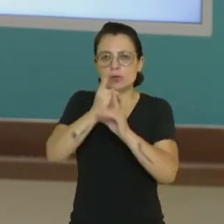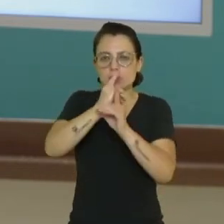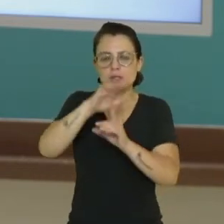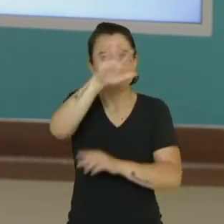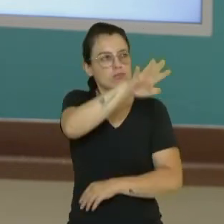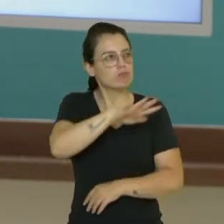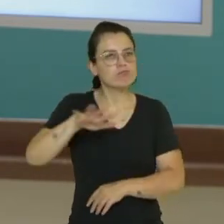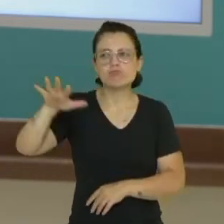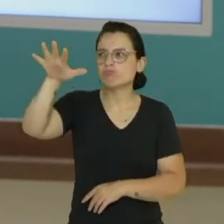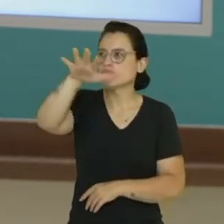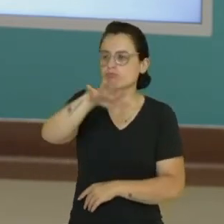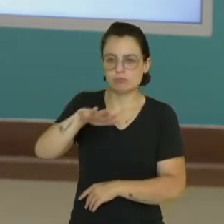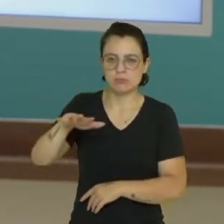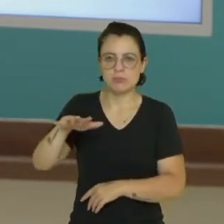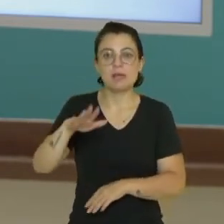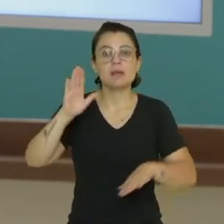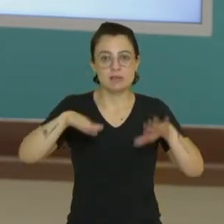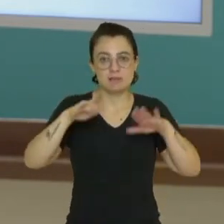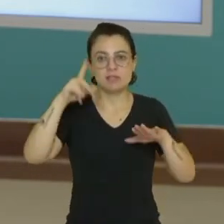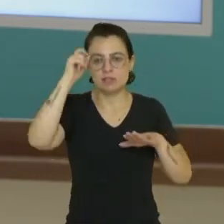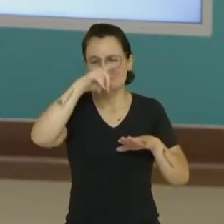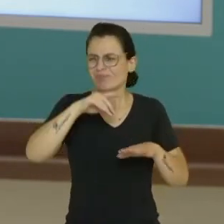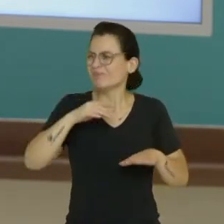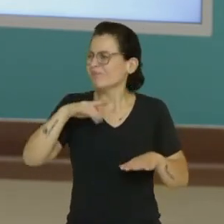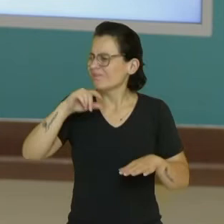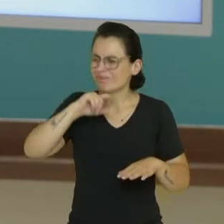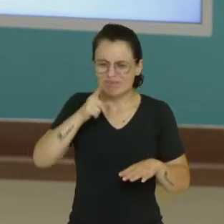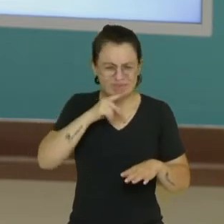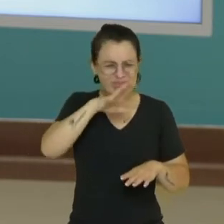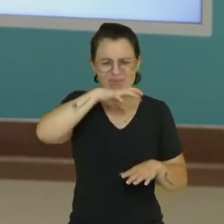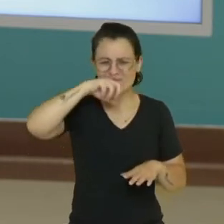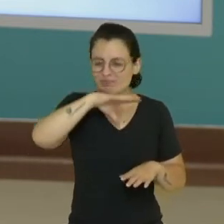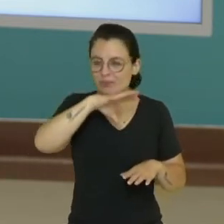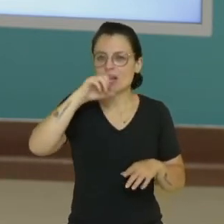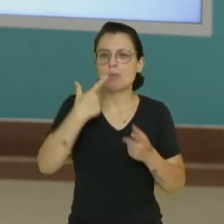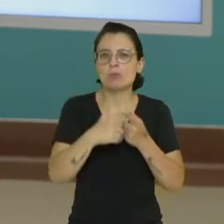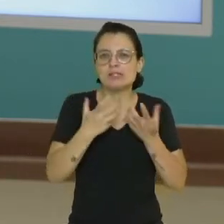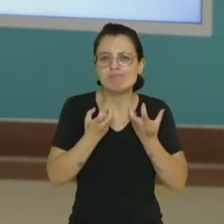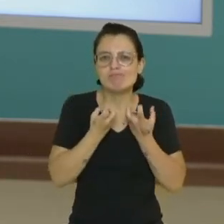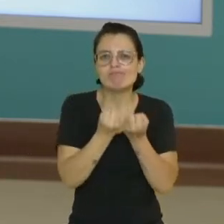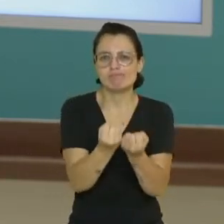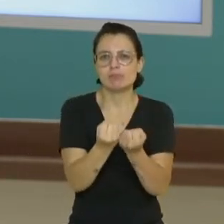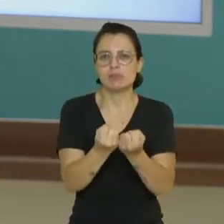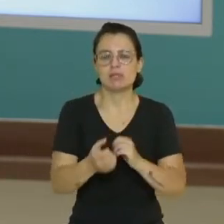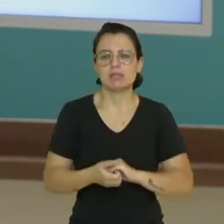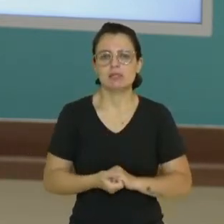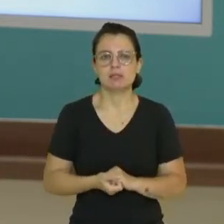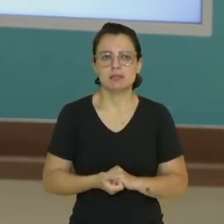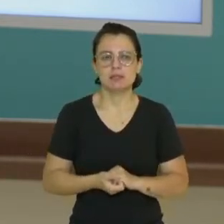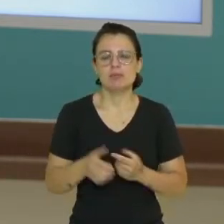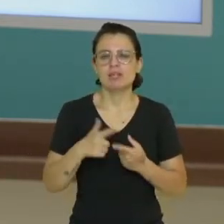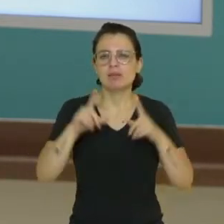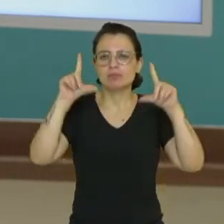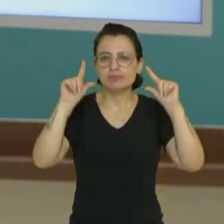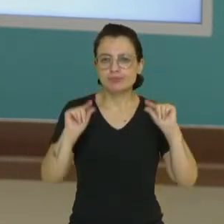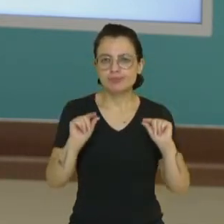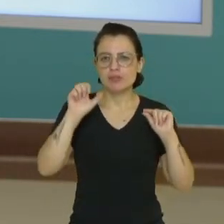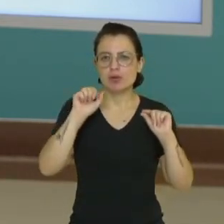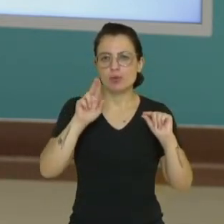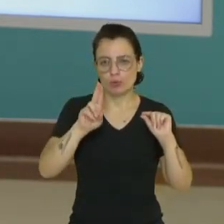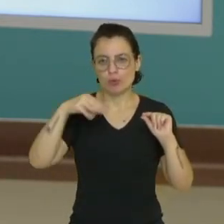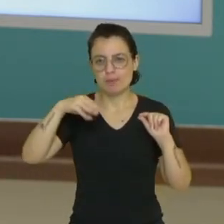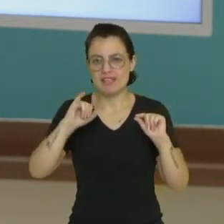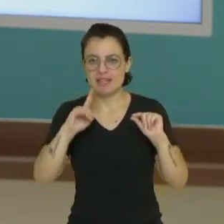rodeia. Às vezes fica difícil para respirar. Então a umidade está mais baixa. Então